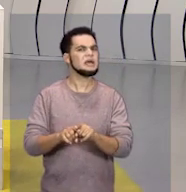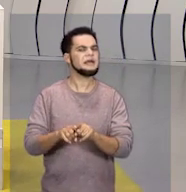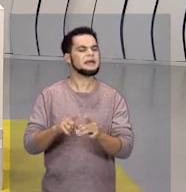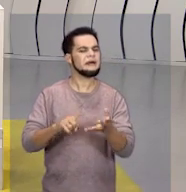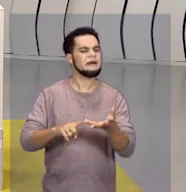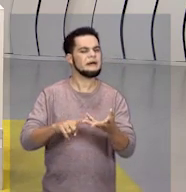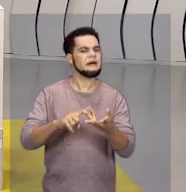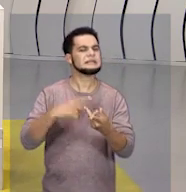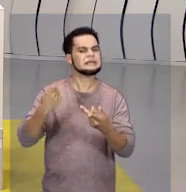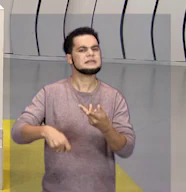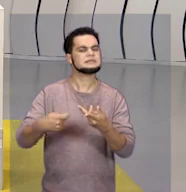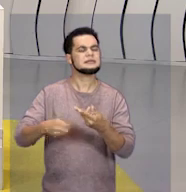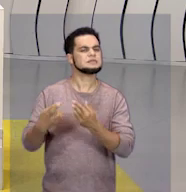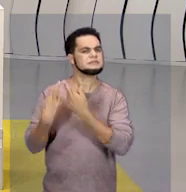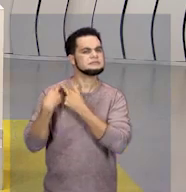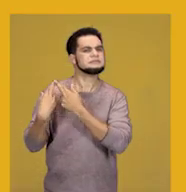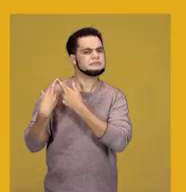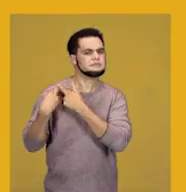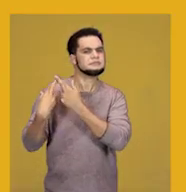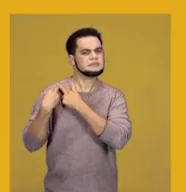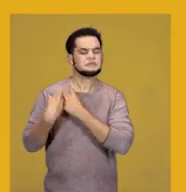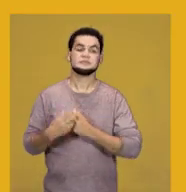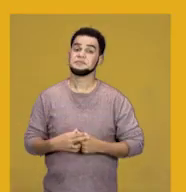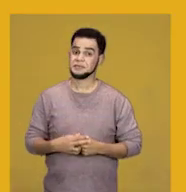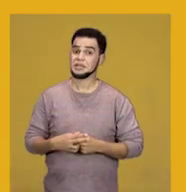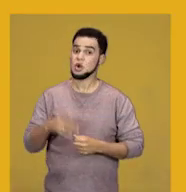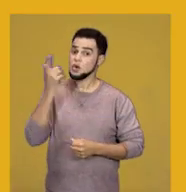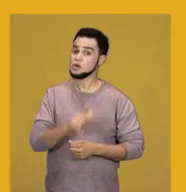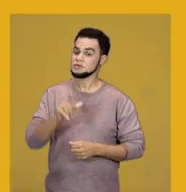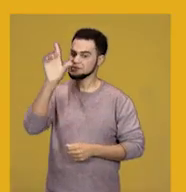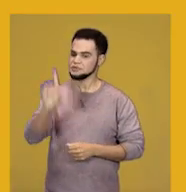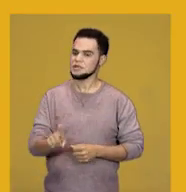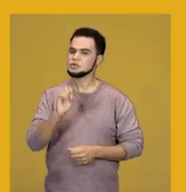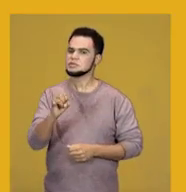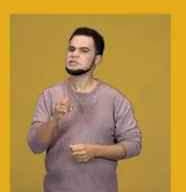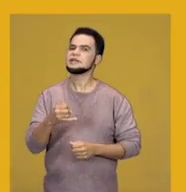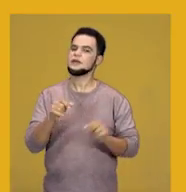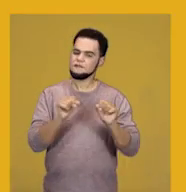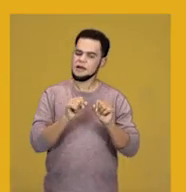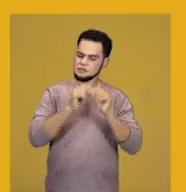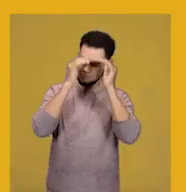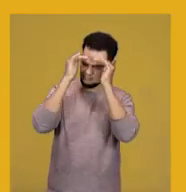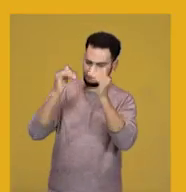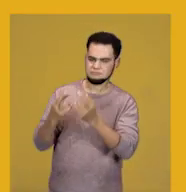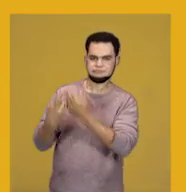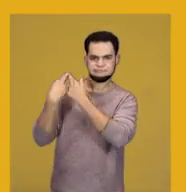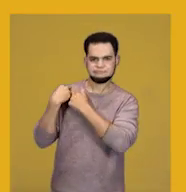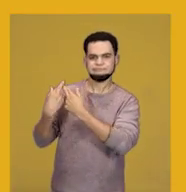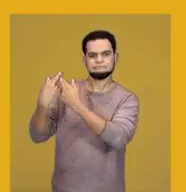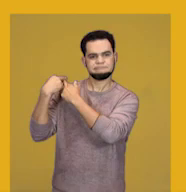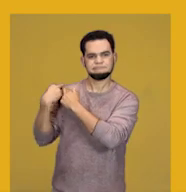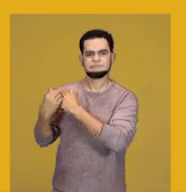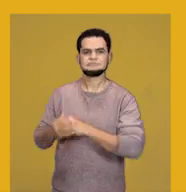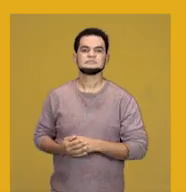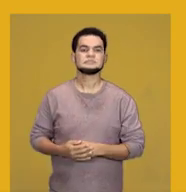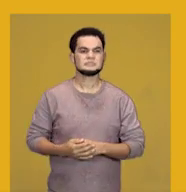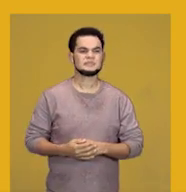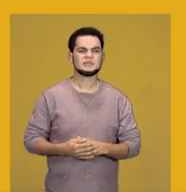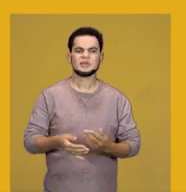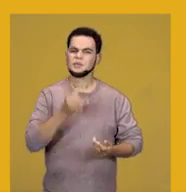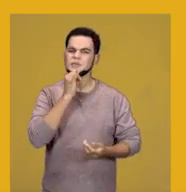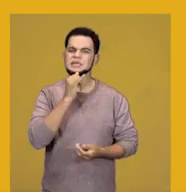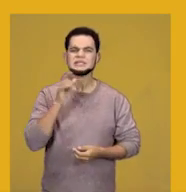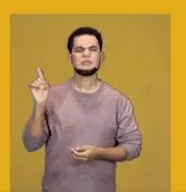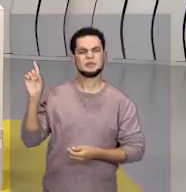são acessados a partir do cumprimento dos direitos. E nós falamos sobre direitos humanos na